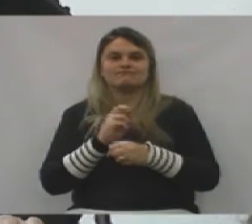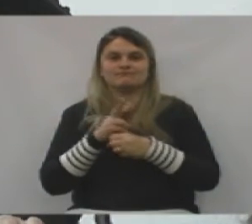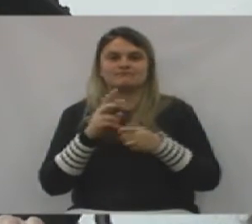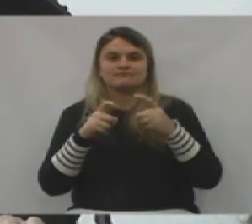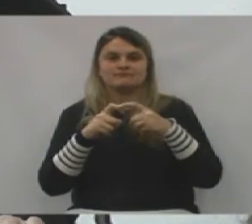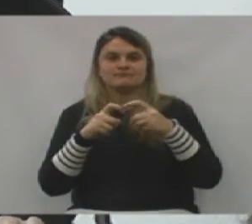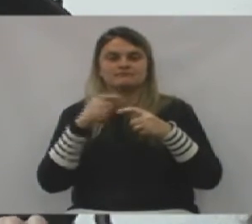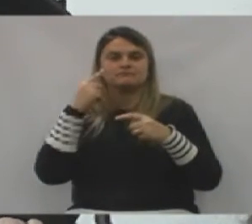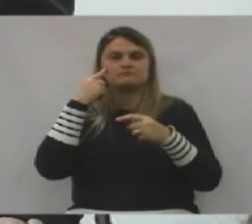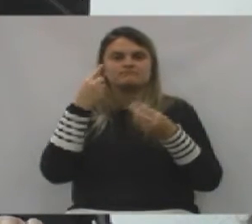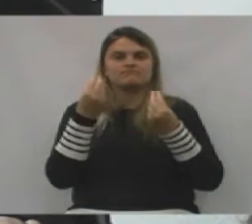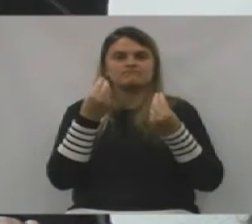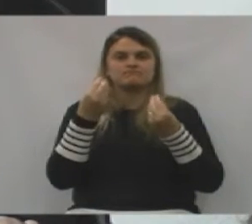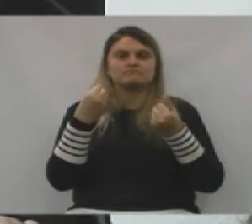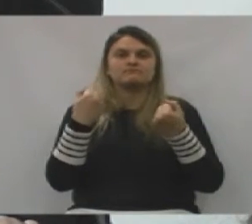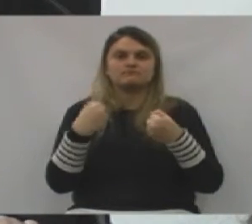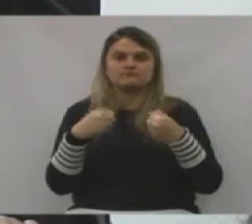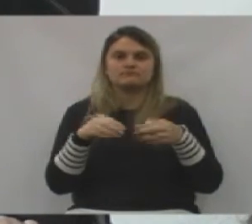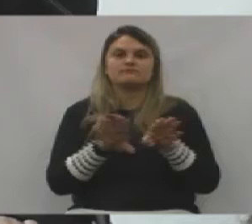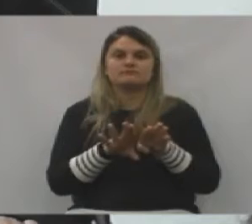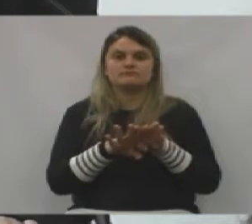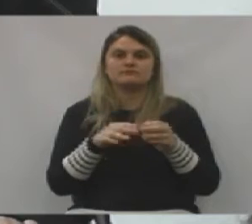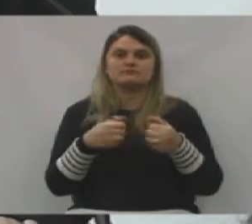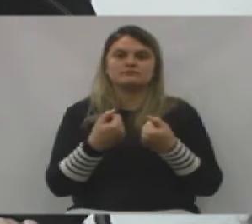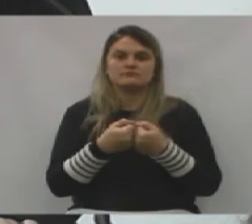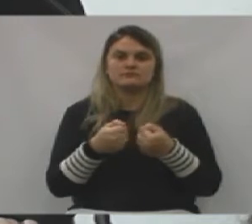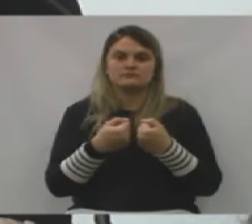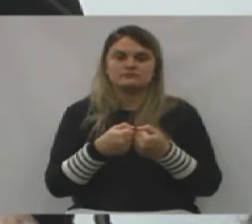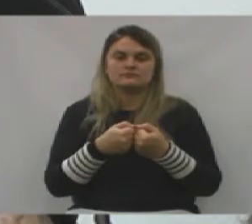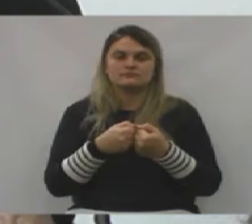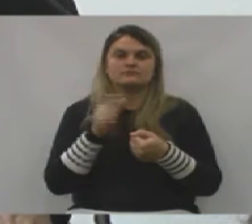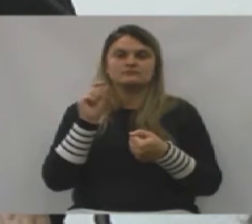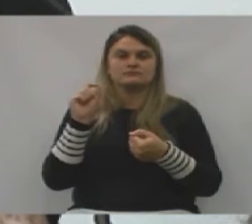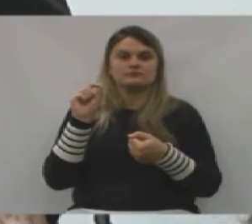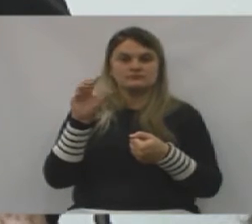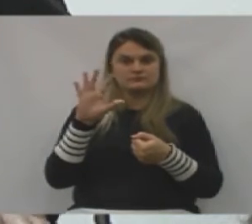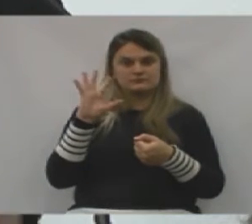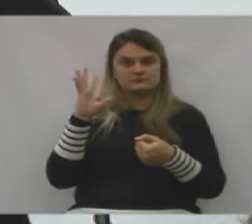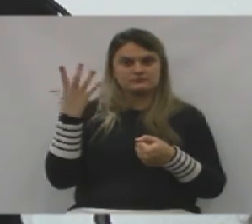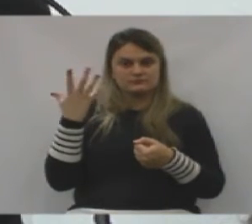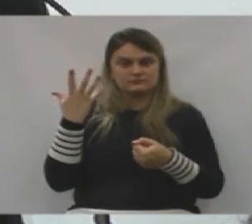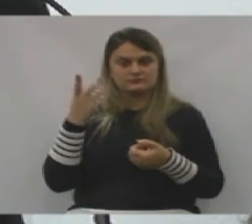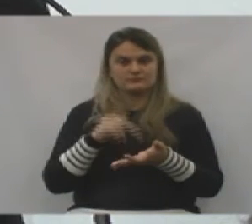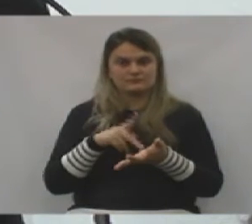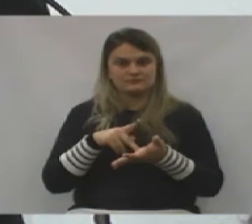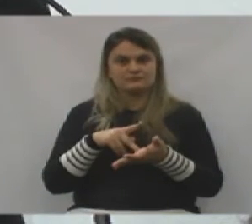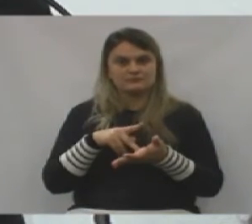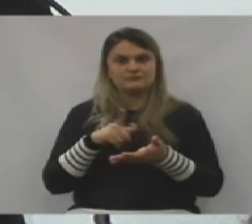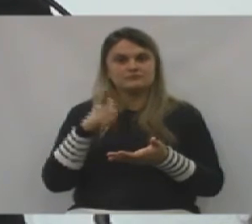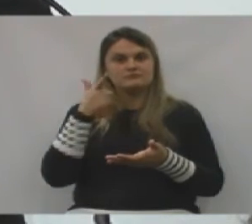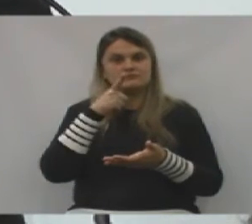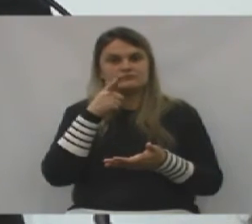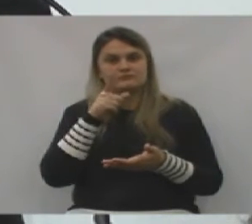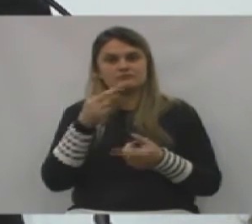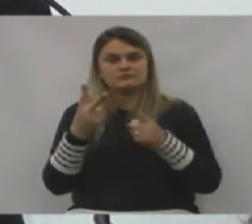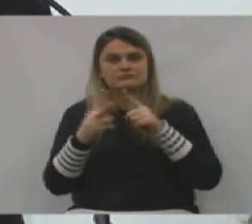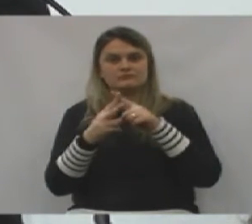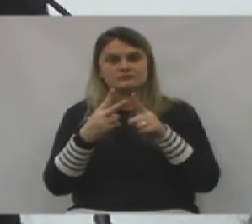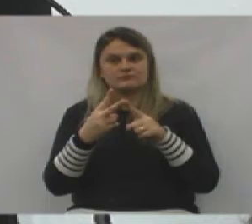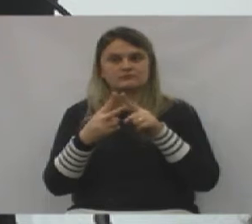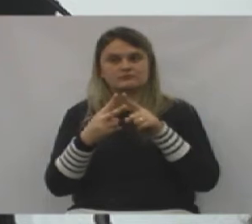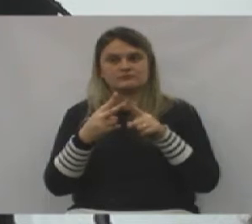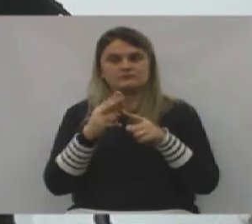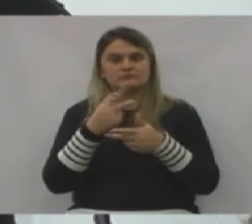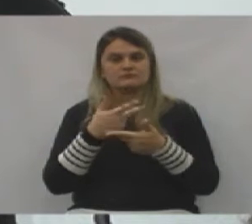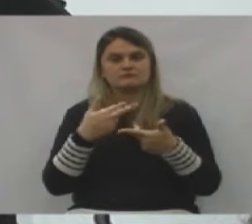e ficou pensando, mas também precisa um ônibus, né? E o que aconteceu? Na verdade, deu para fazer os dois.